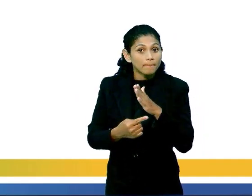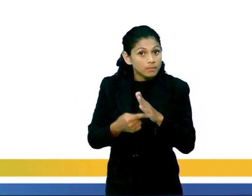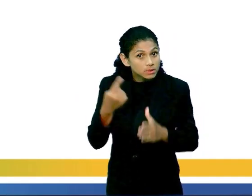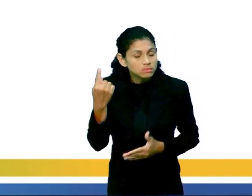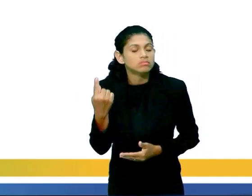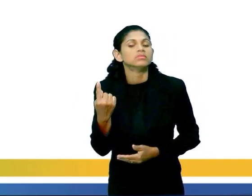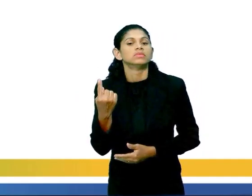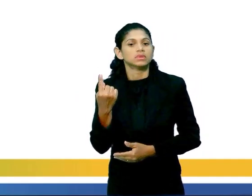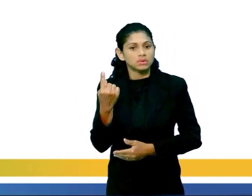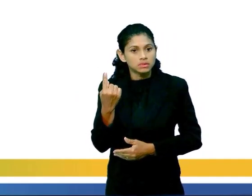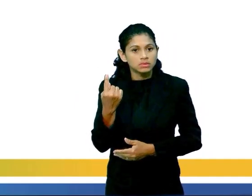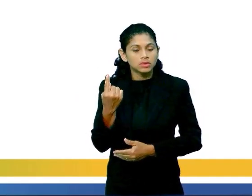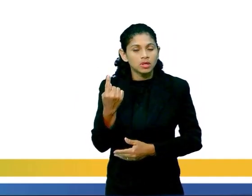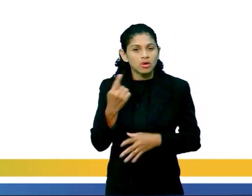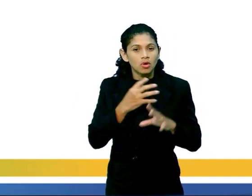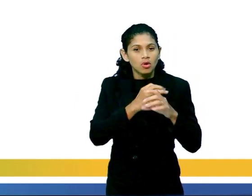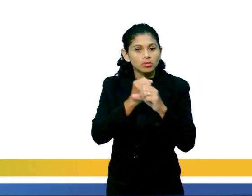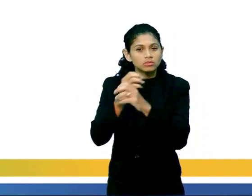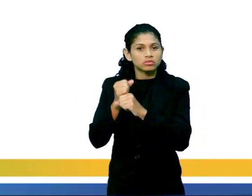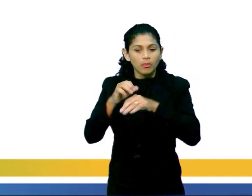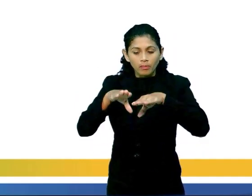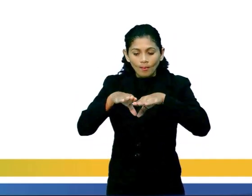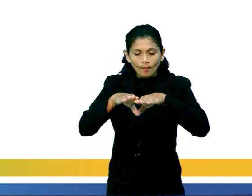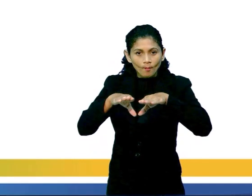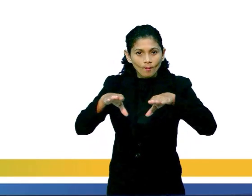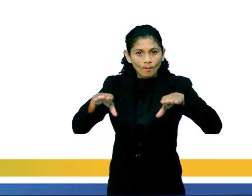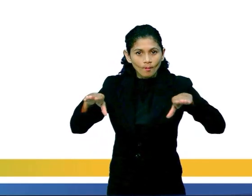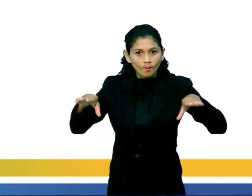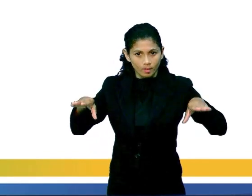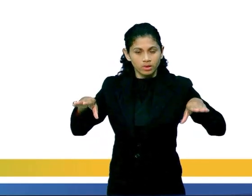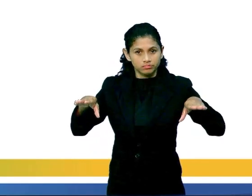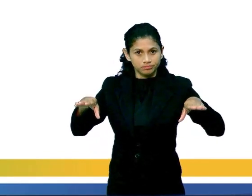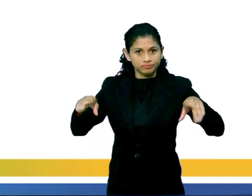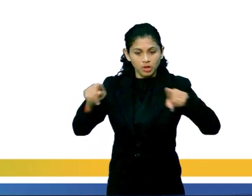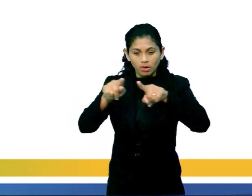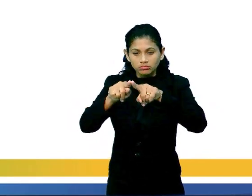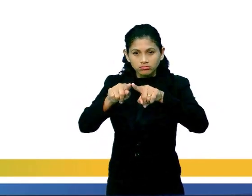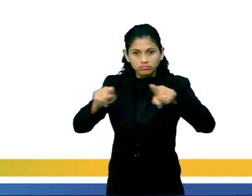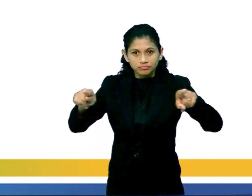Primeiramente, nós vamos calcular a área da região retangular dada pelo